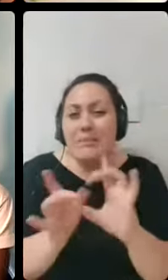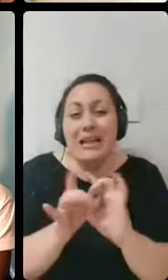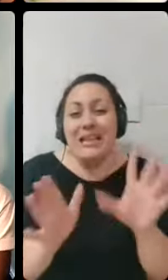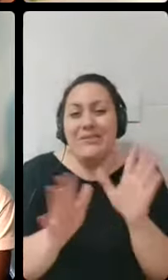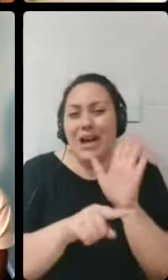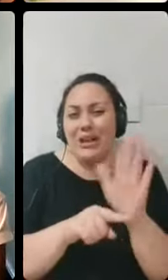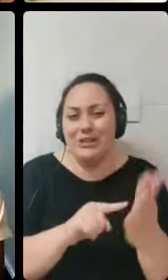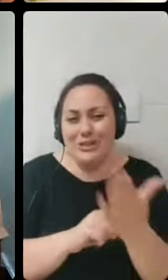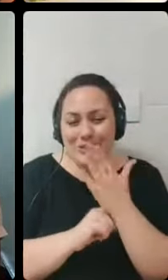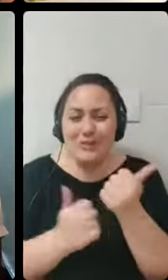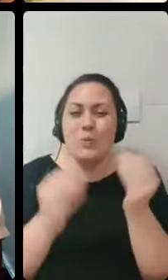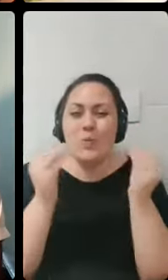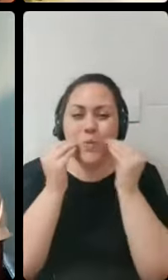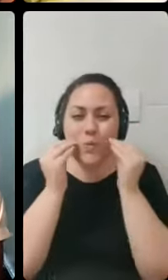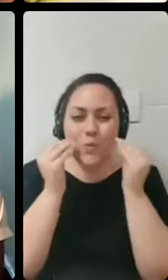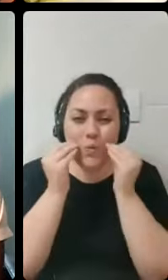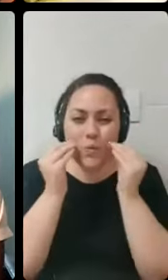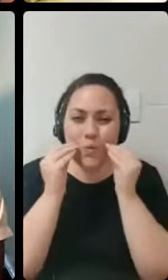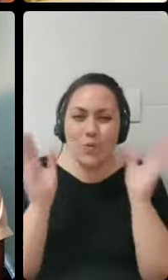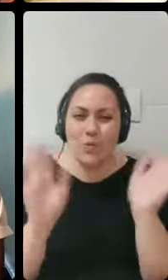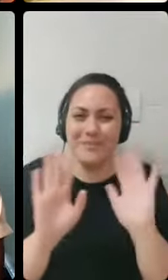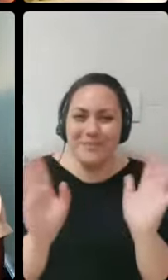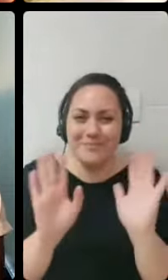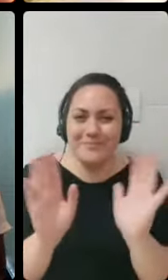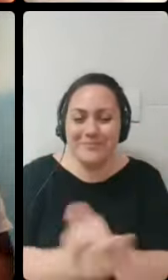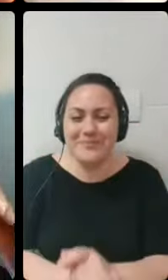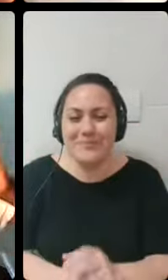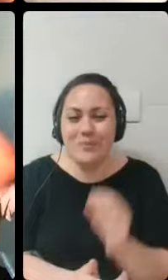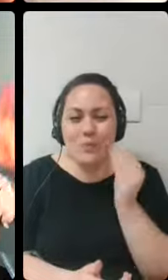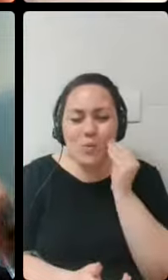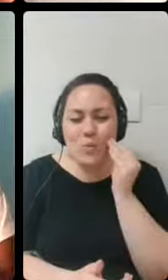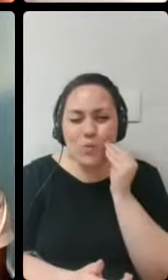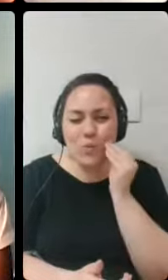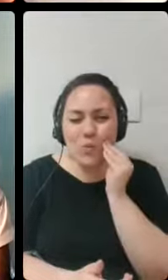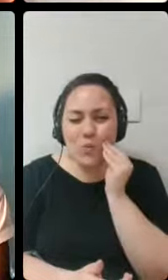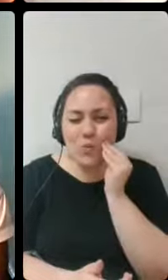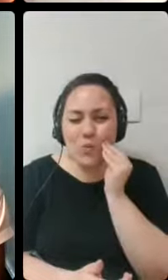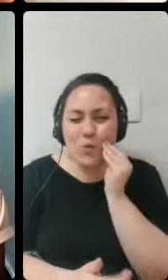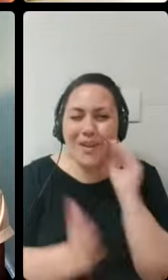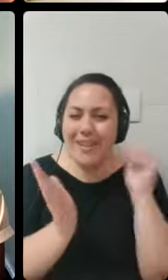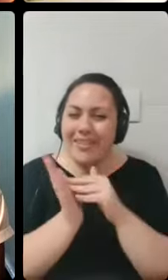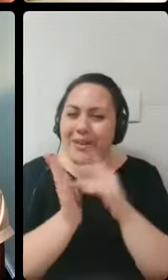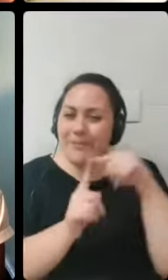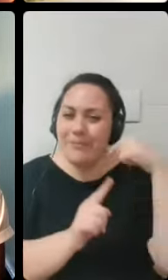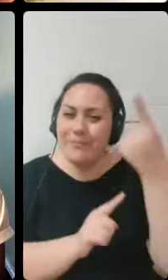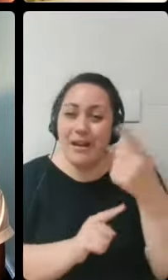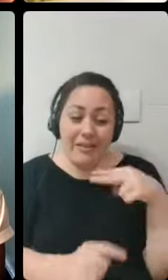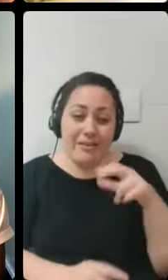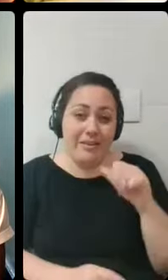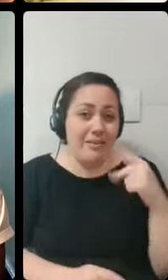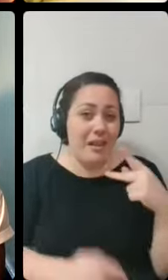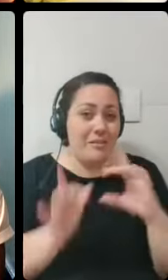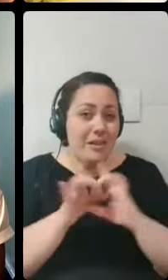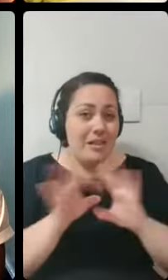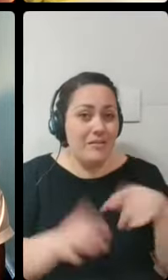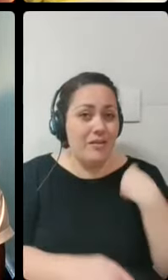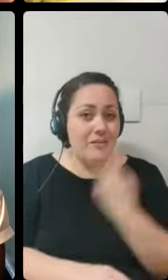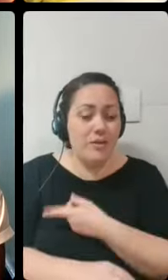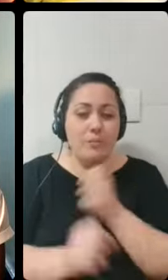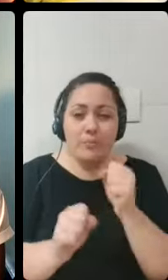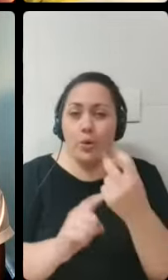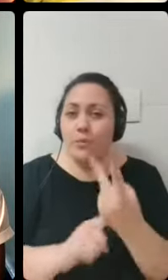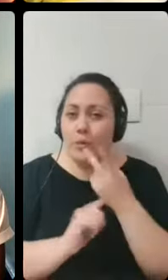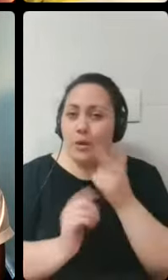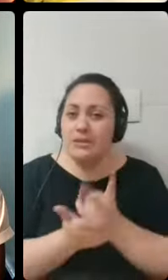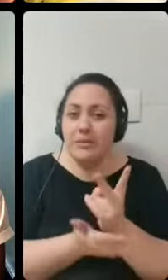Um beijo pra todo mundo, então, gente. Até mais. Beijo, Marta, sempre à disposição. Contem sempre com a gente. Semana que vem a